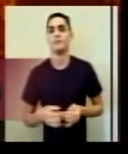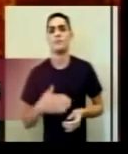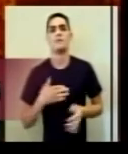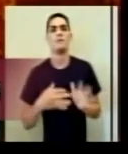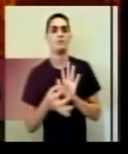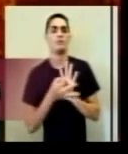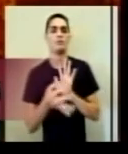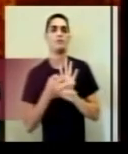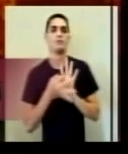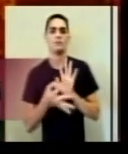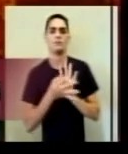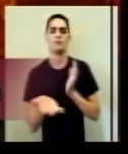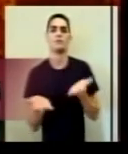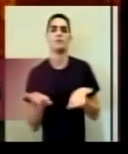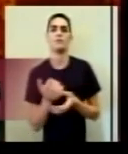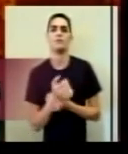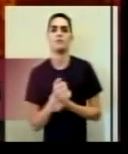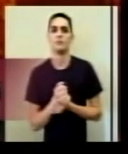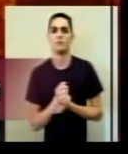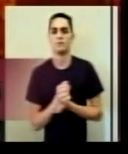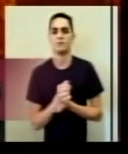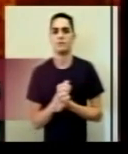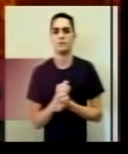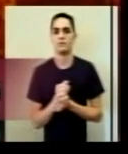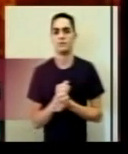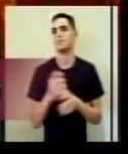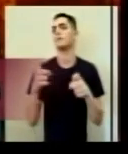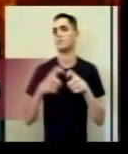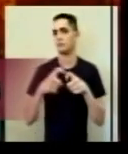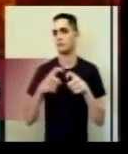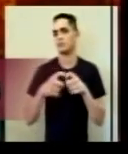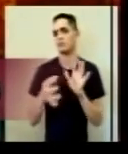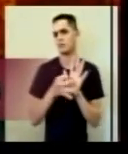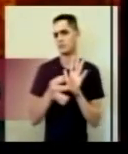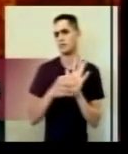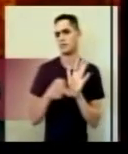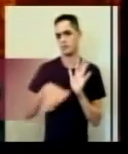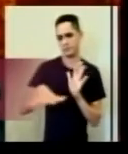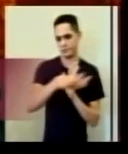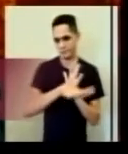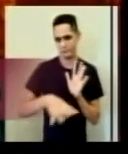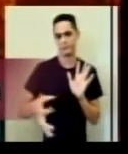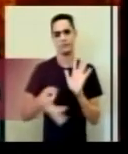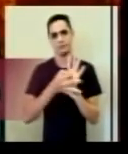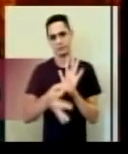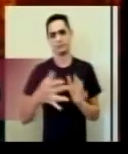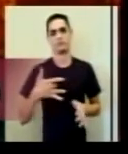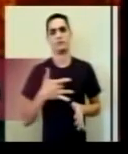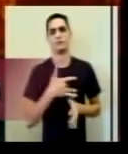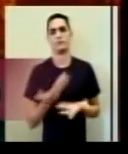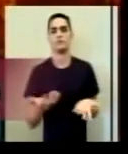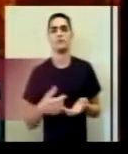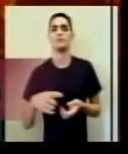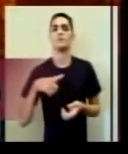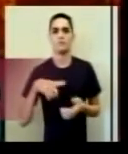do comércio. Tá? Agora eu vou falar do ponto de vista